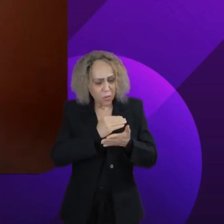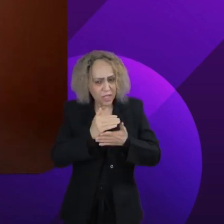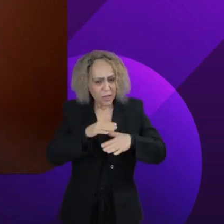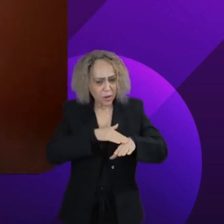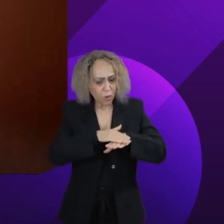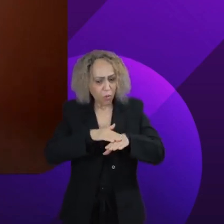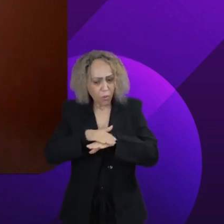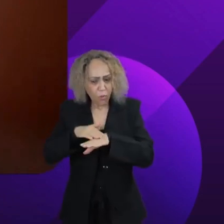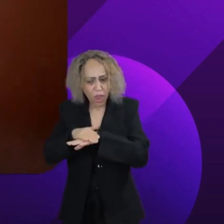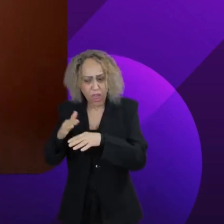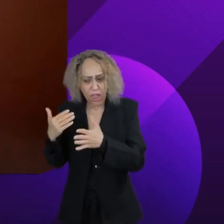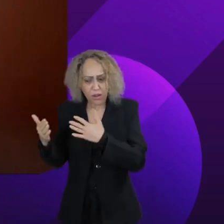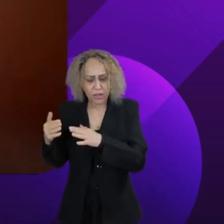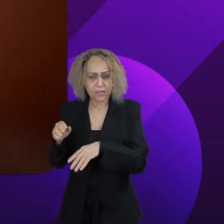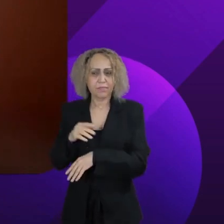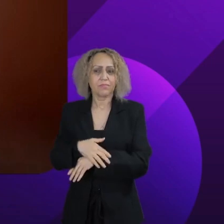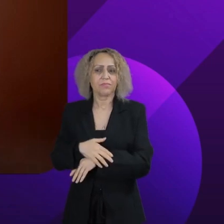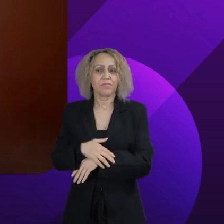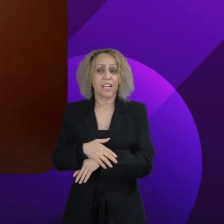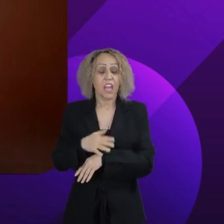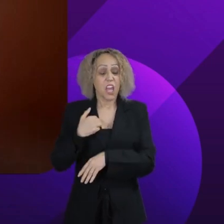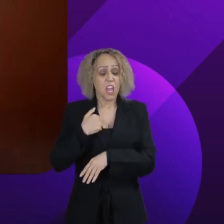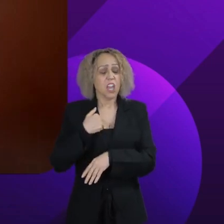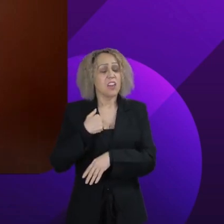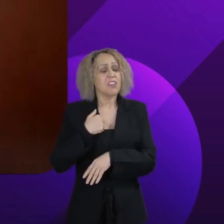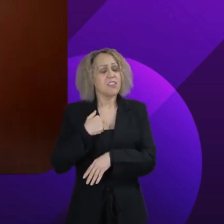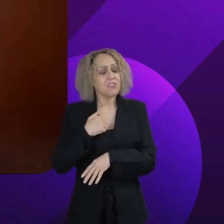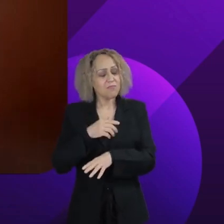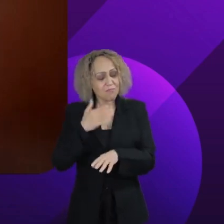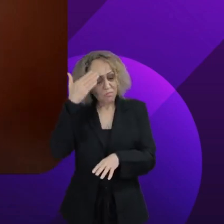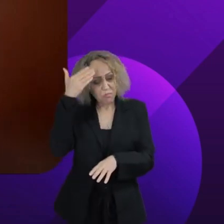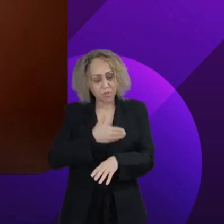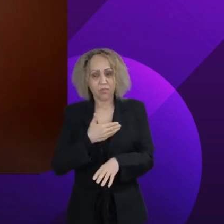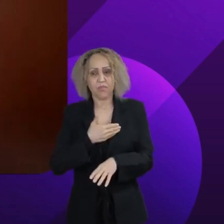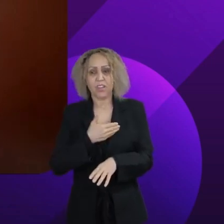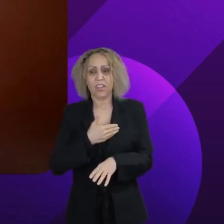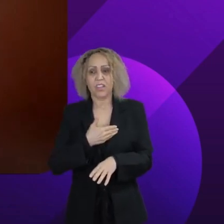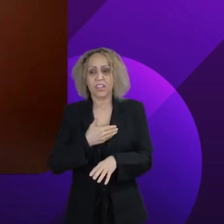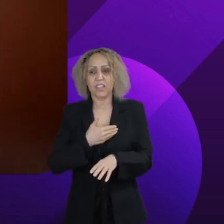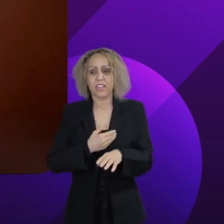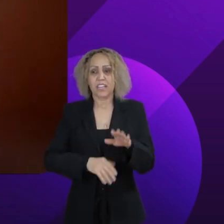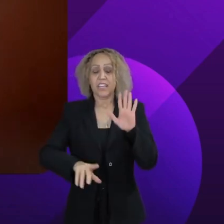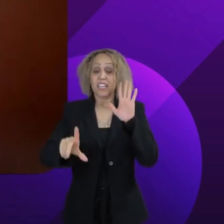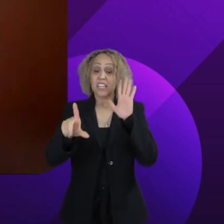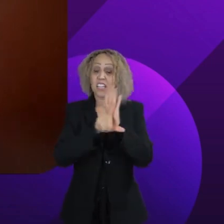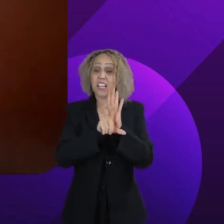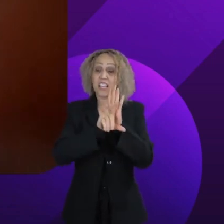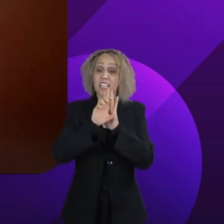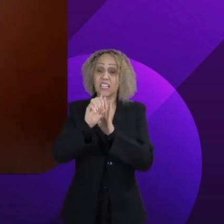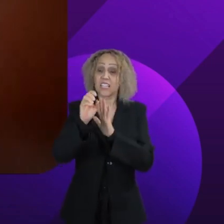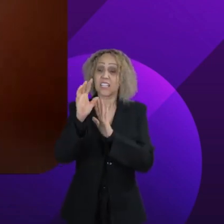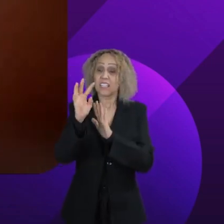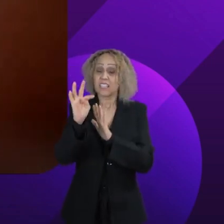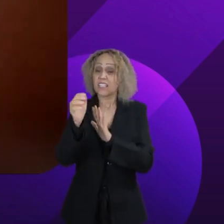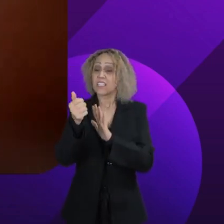questão de mostrar que a lei de cotas deu certo, porque eu só estou na Câmara dos Deputados ocupando espaço na política